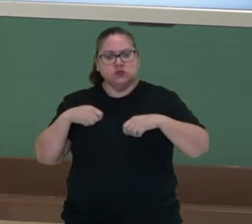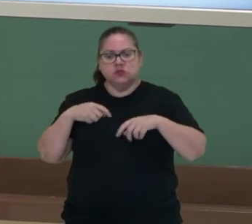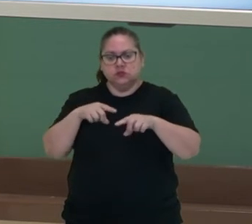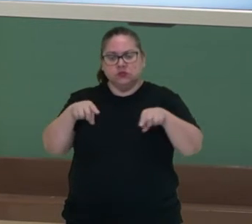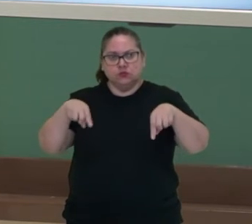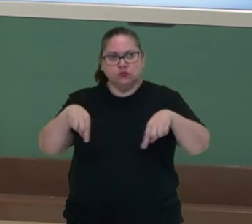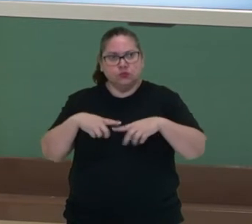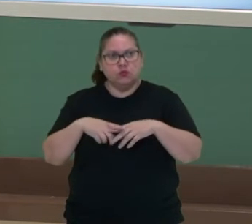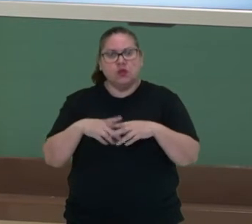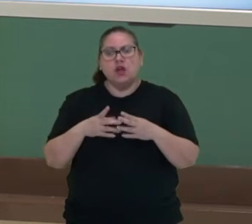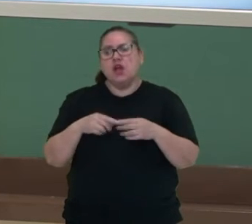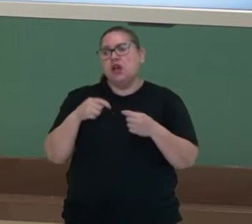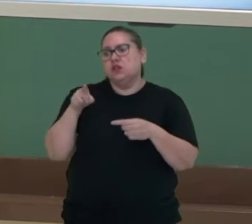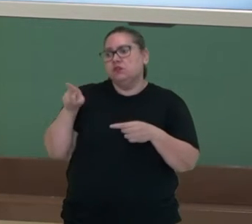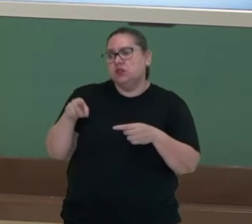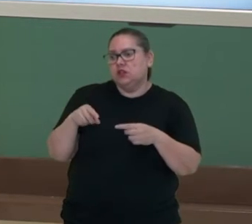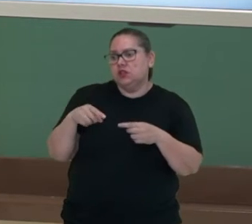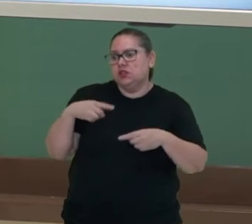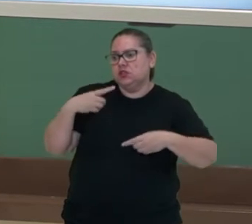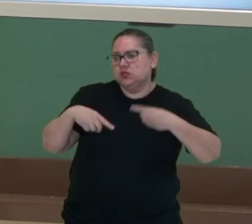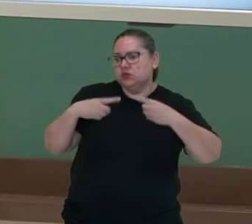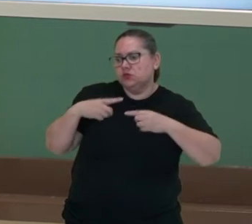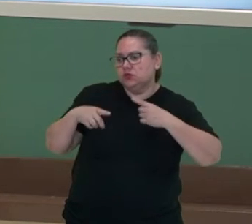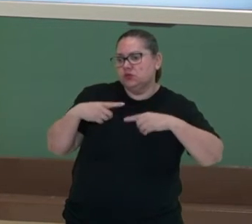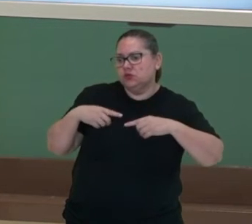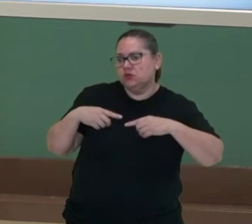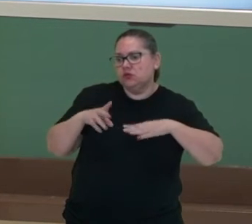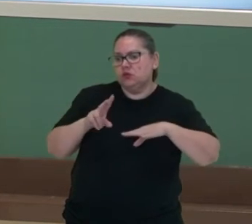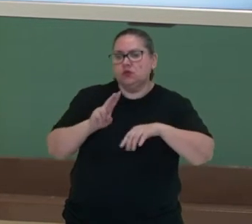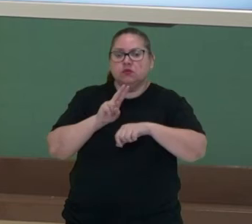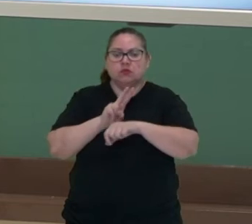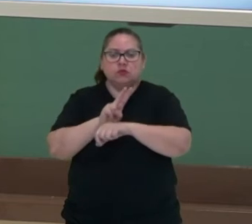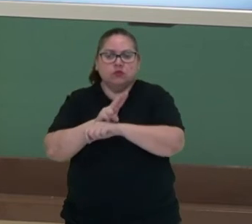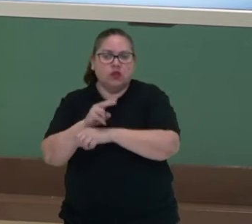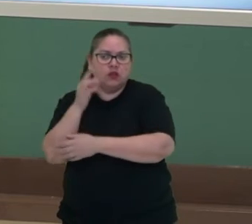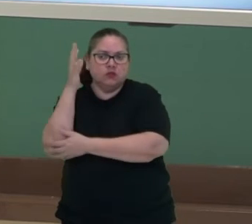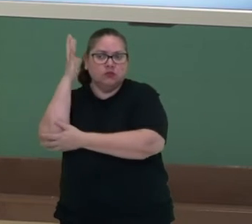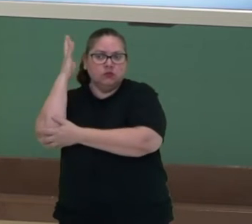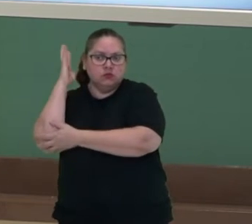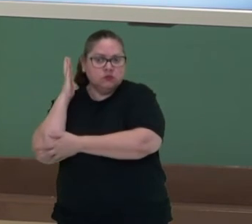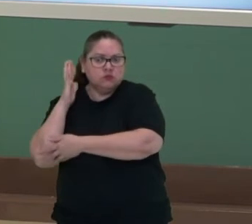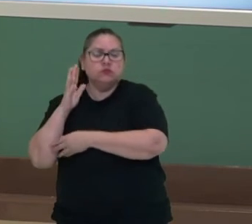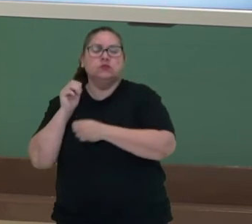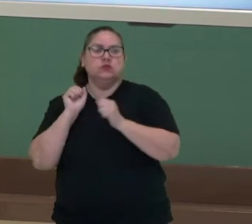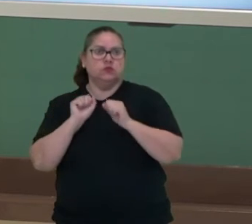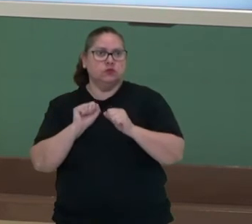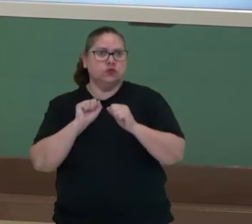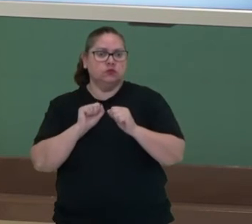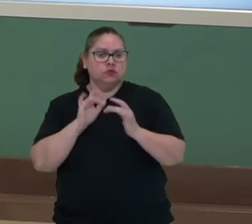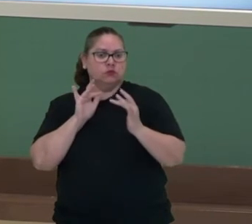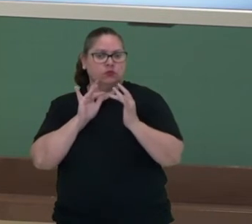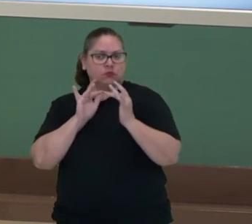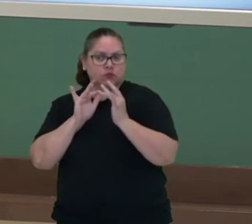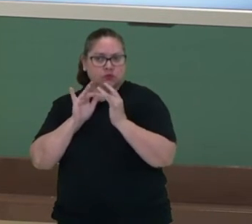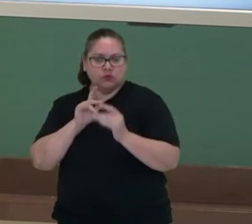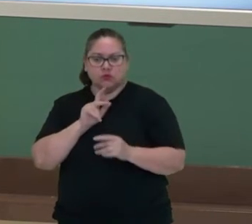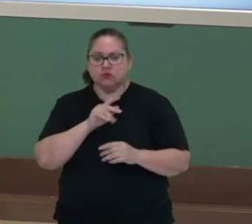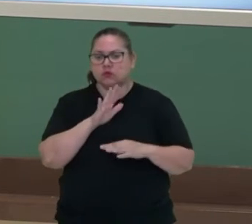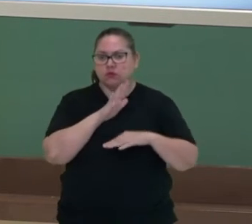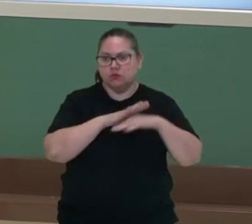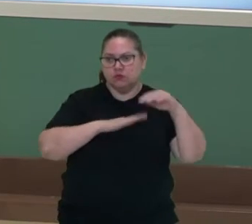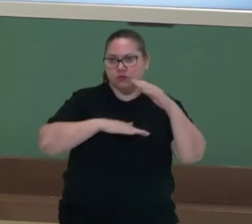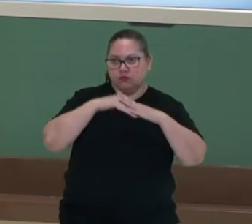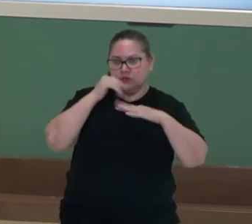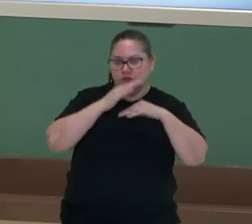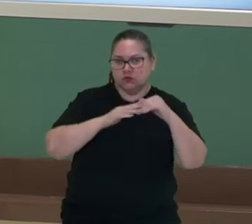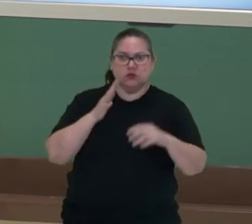turma, né? Ah, estavam ali discutindo sobre preservação do meio ambiente. Nós podemos aí ter contato com profissionais e